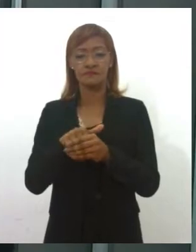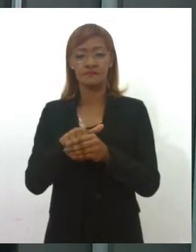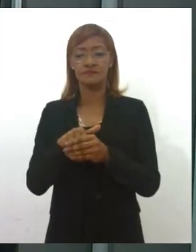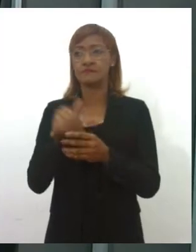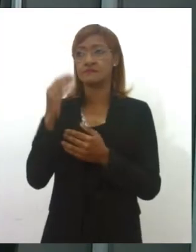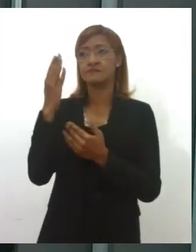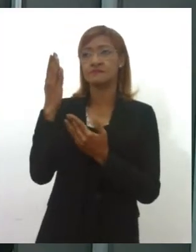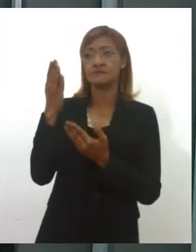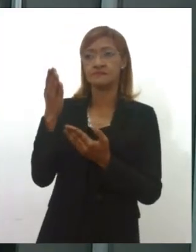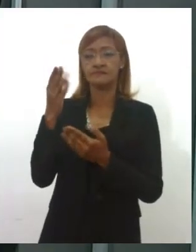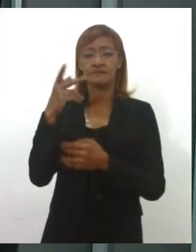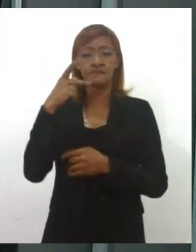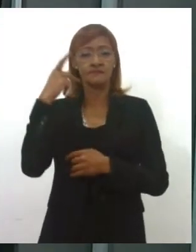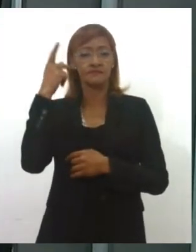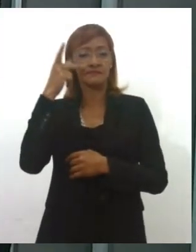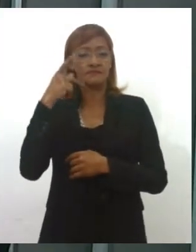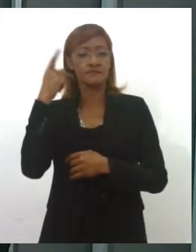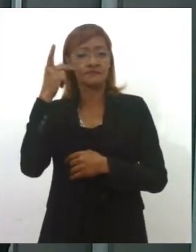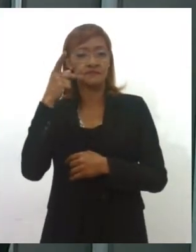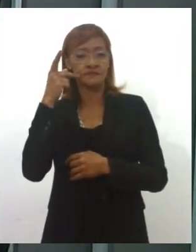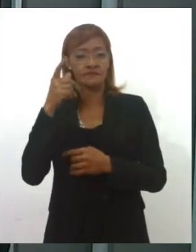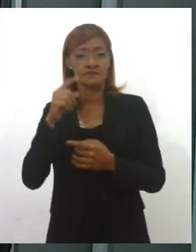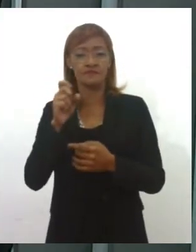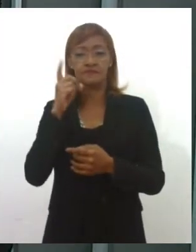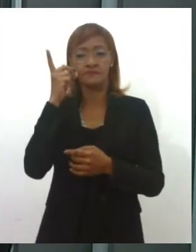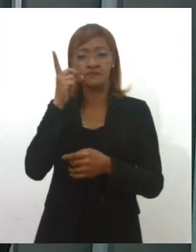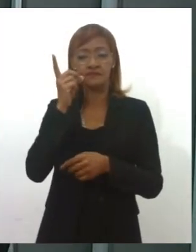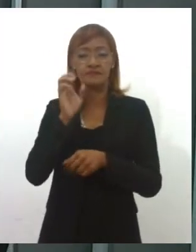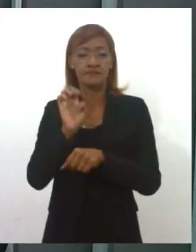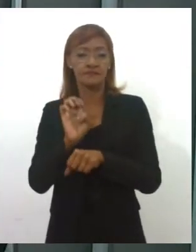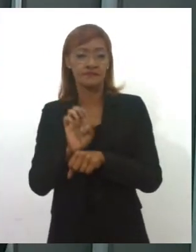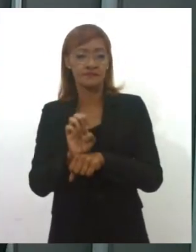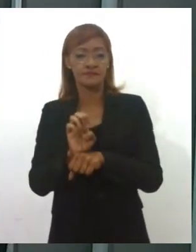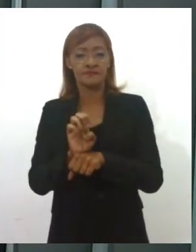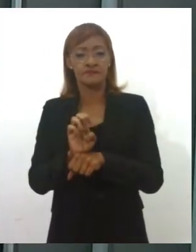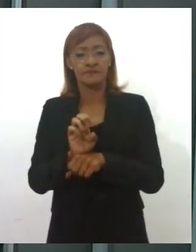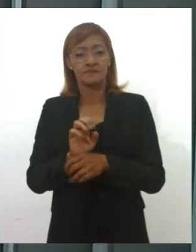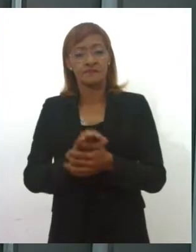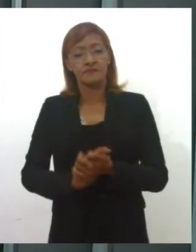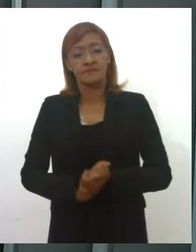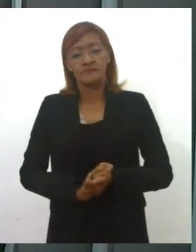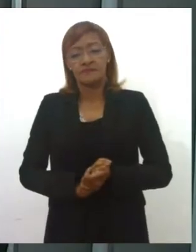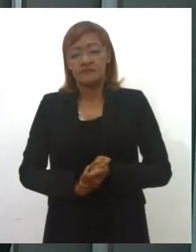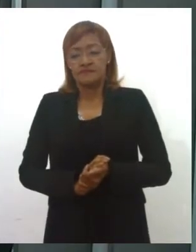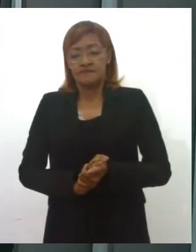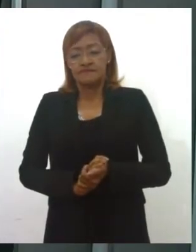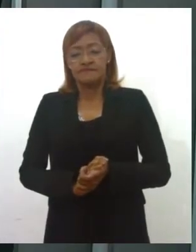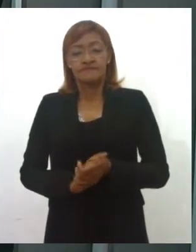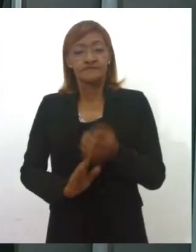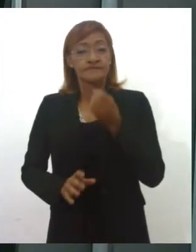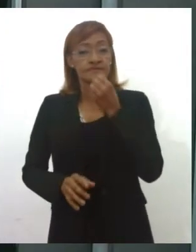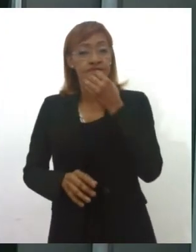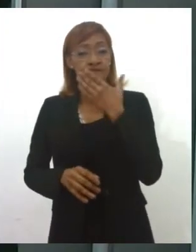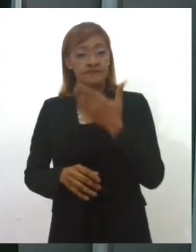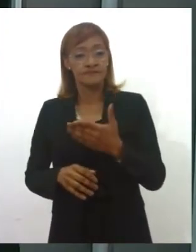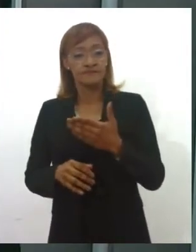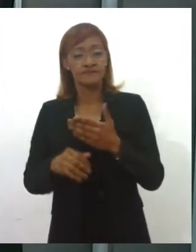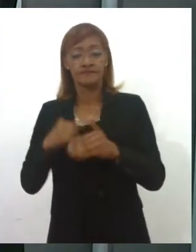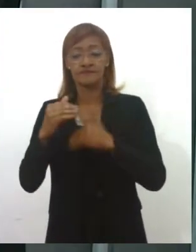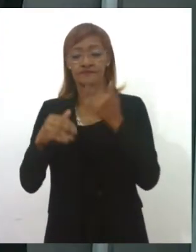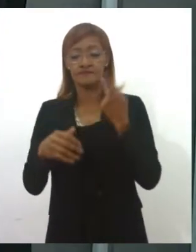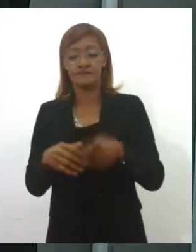parlamentar como política como deputado estadual já é com grande contribuição para o estado de Sergipe